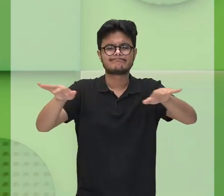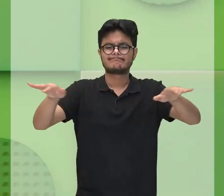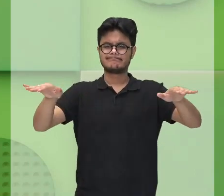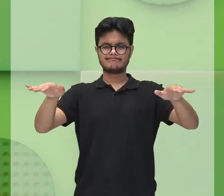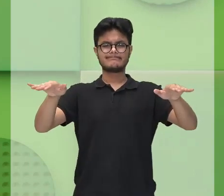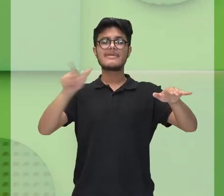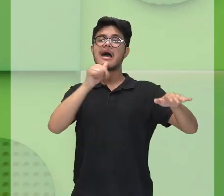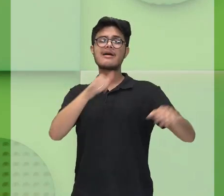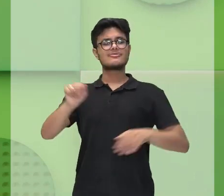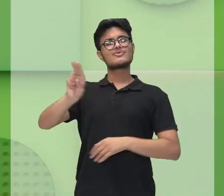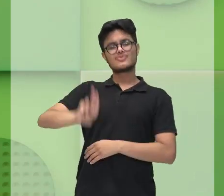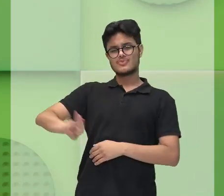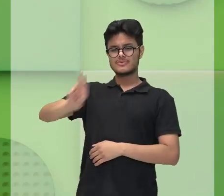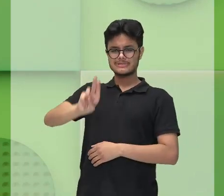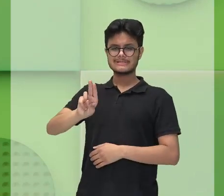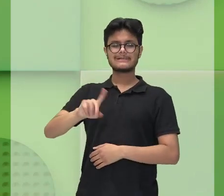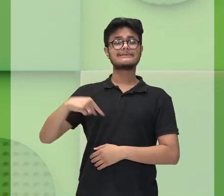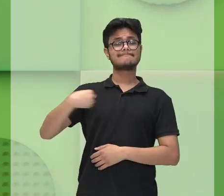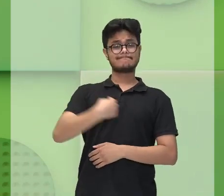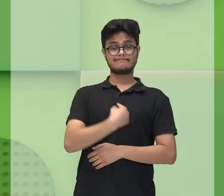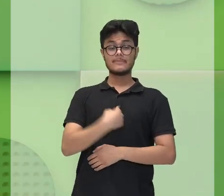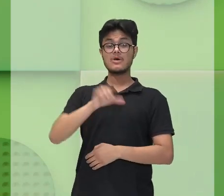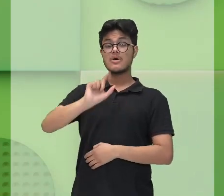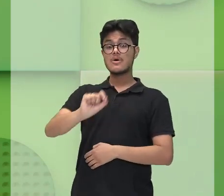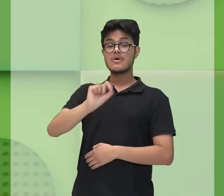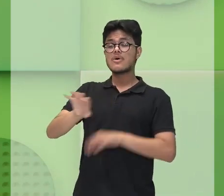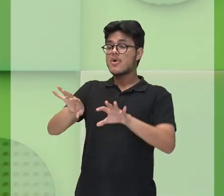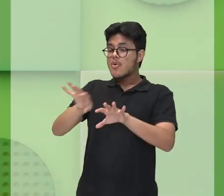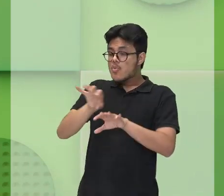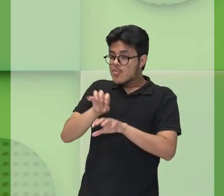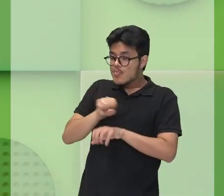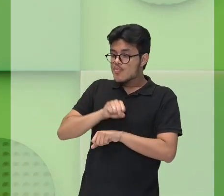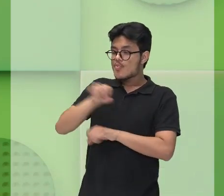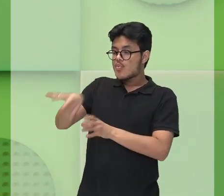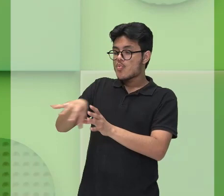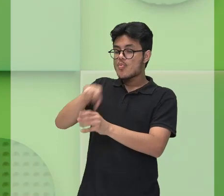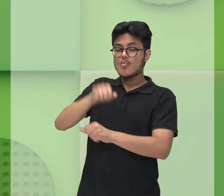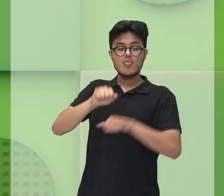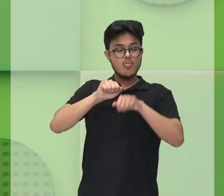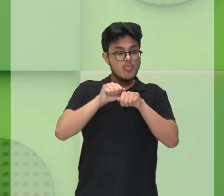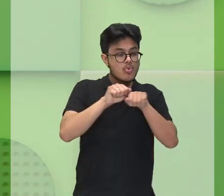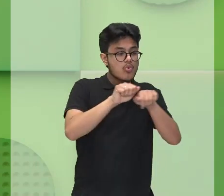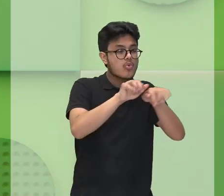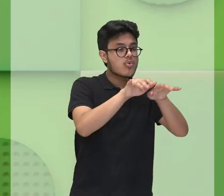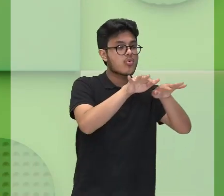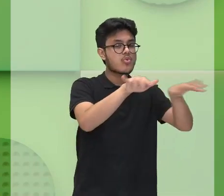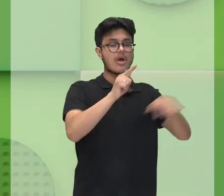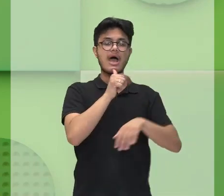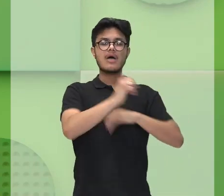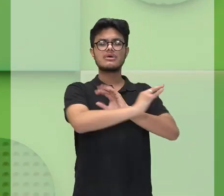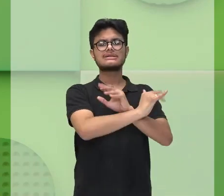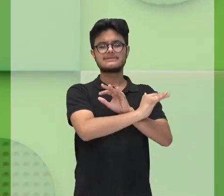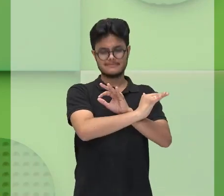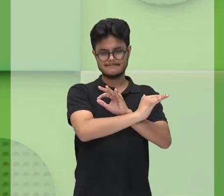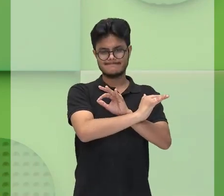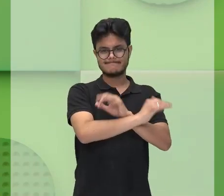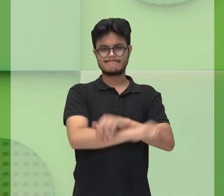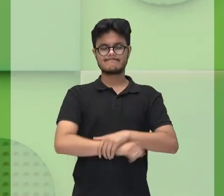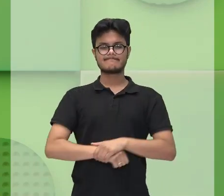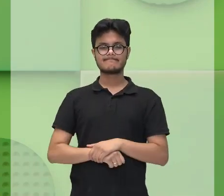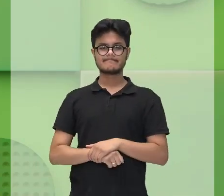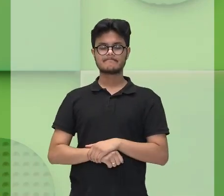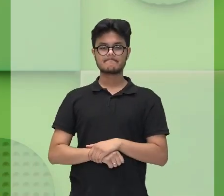são utilizados para a captação e distribuição ali da área urbana da cidade,